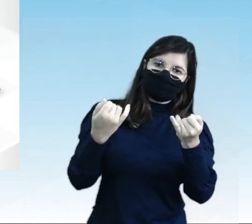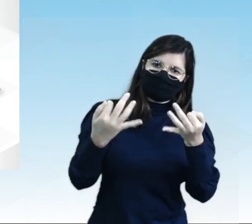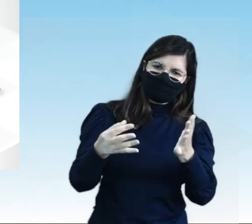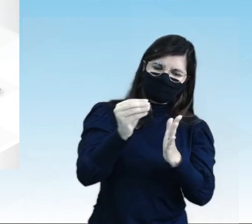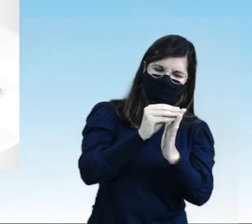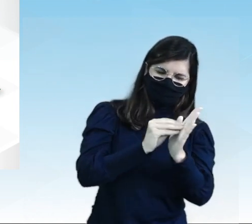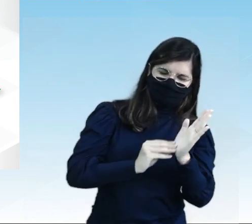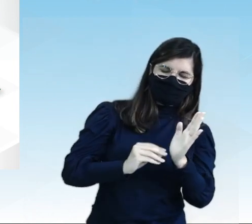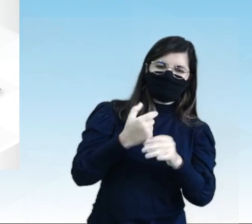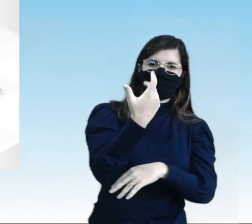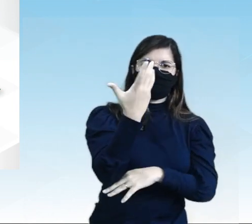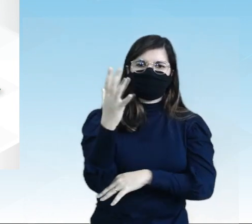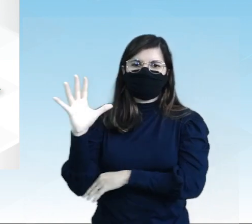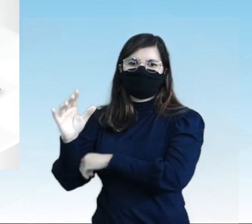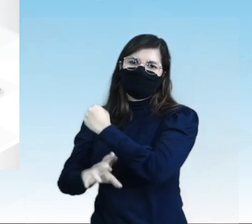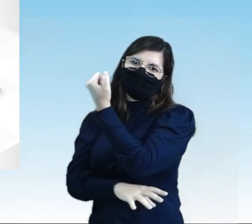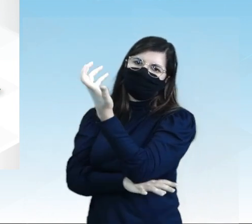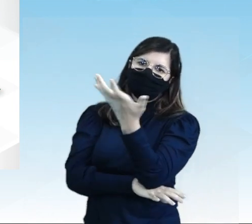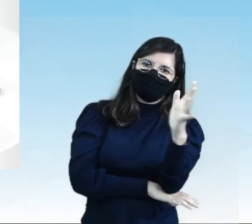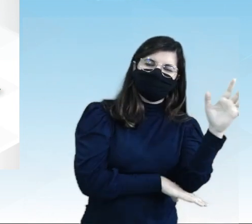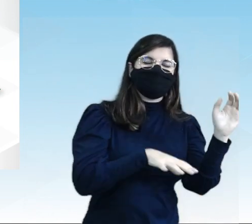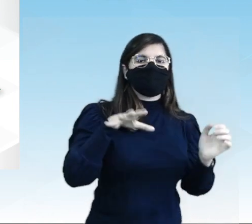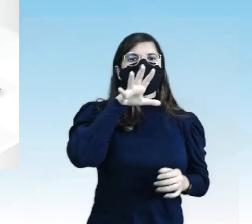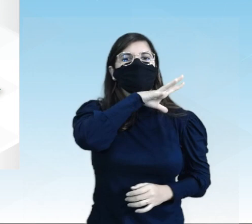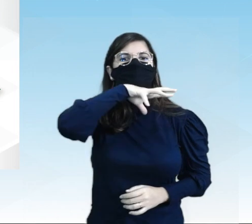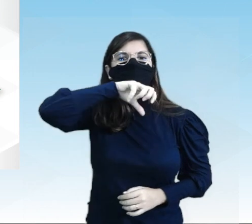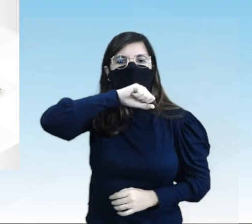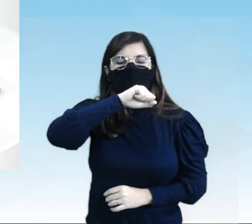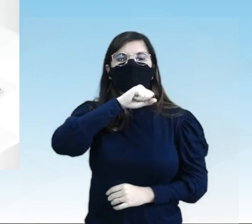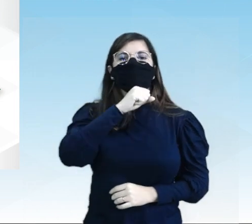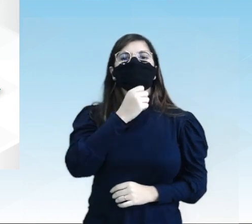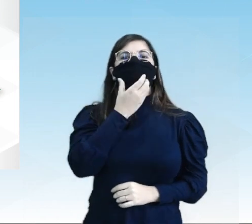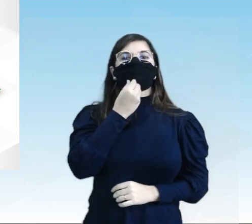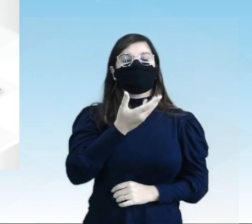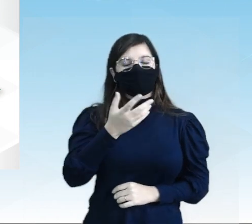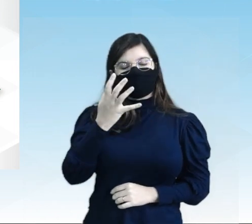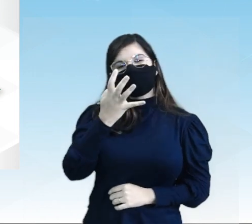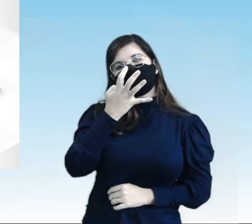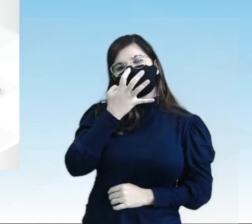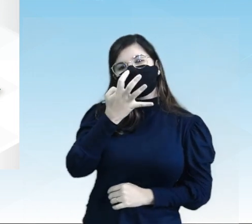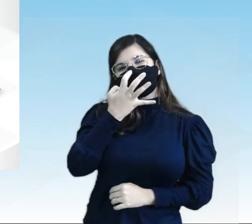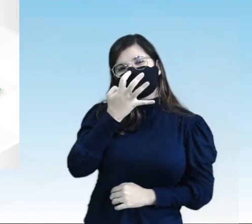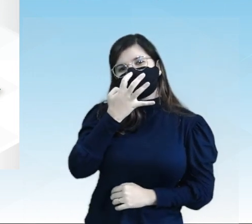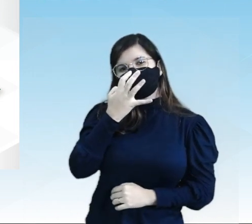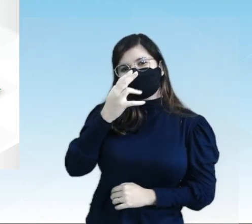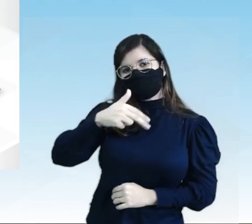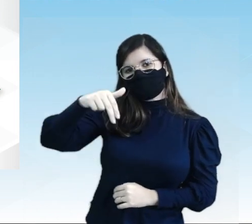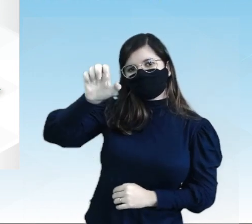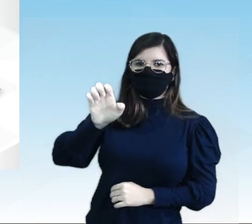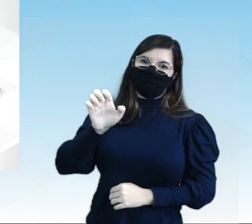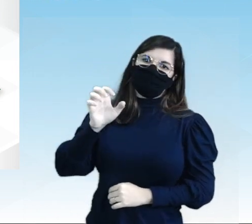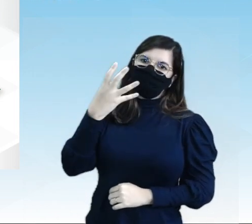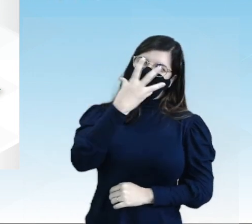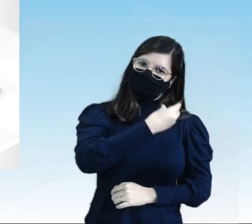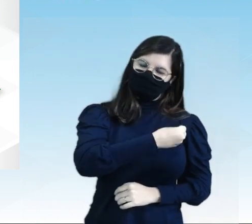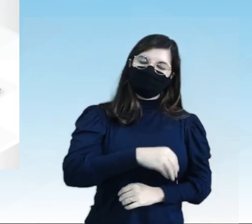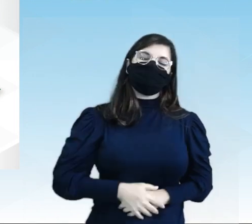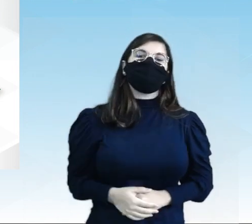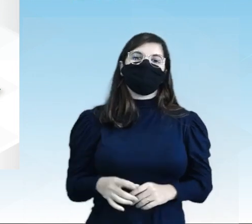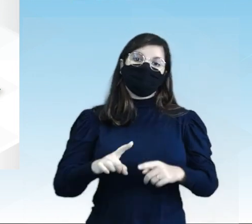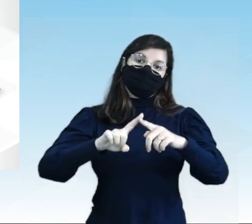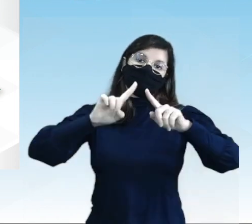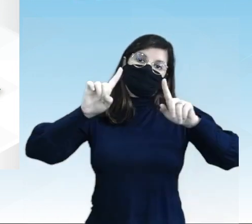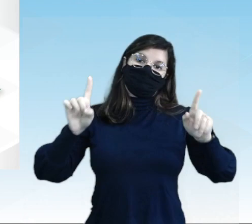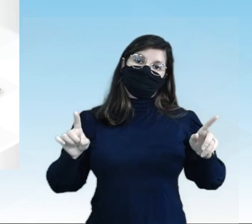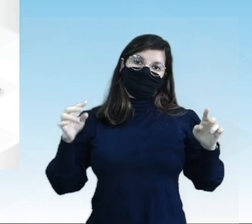nosso bioma né então na sal ele ficou Encantado para o Nordeste cantado com a produção mas obviamente que na